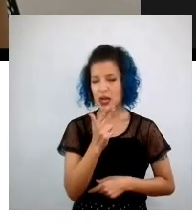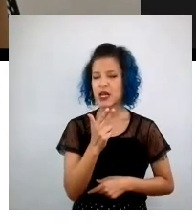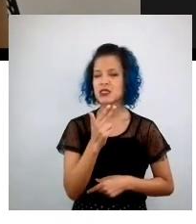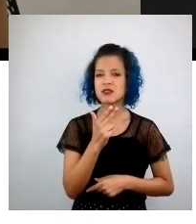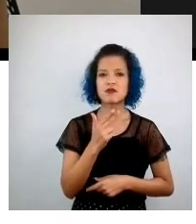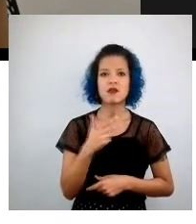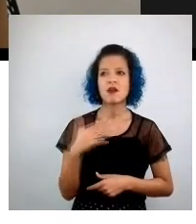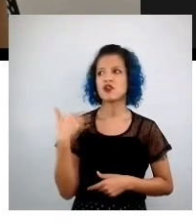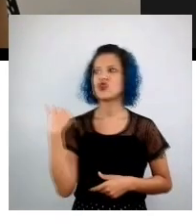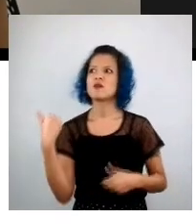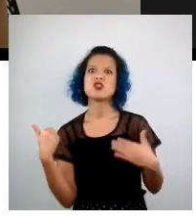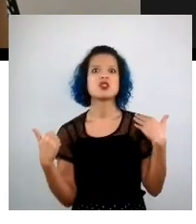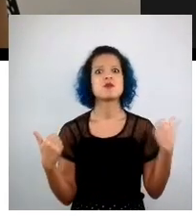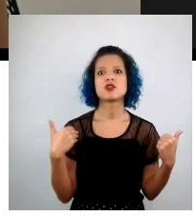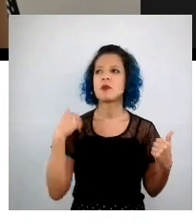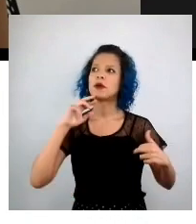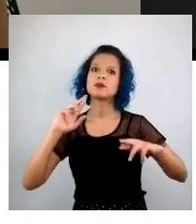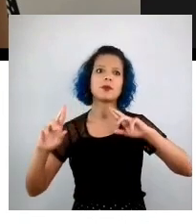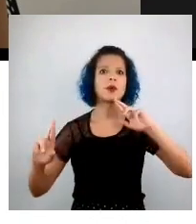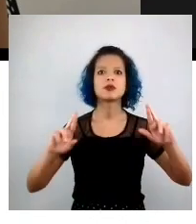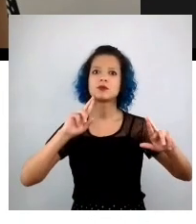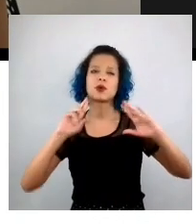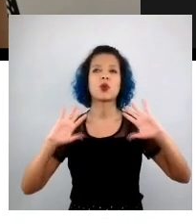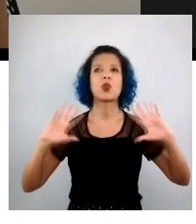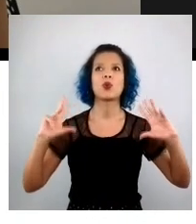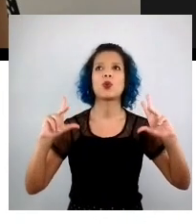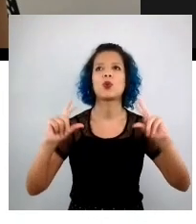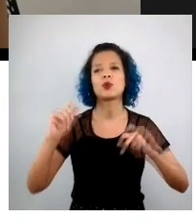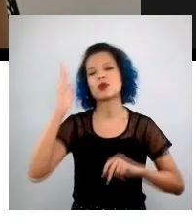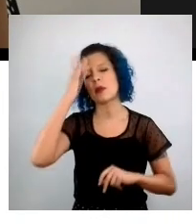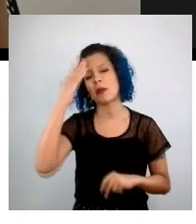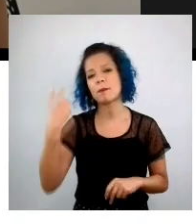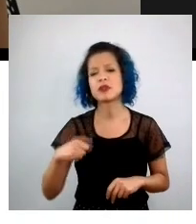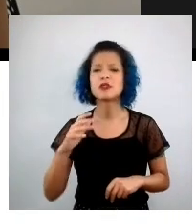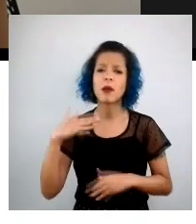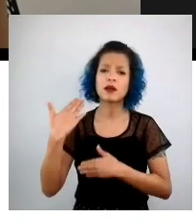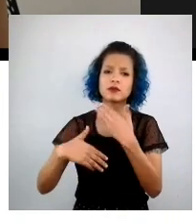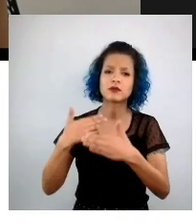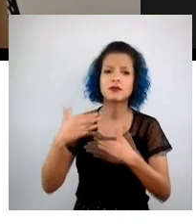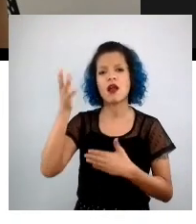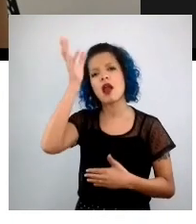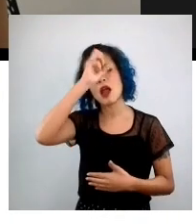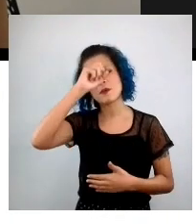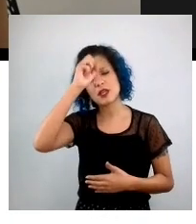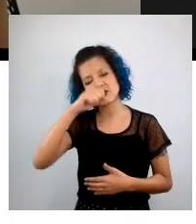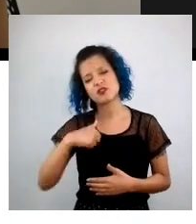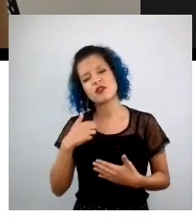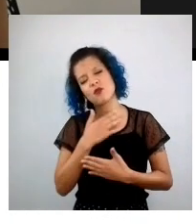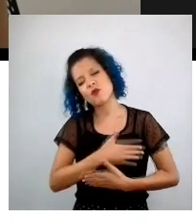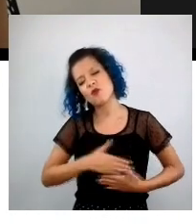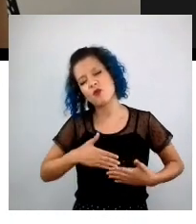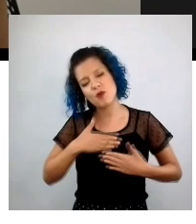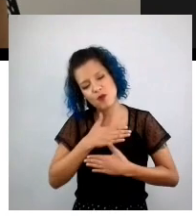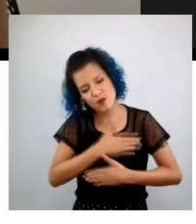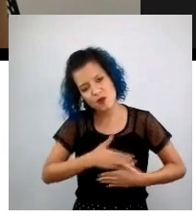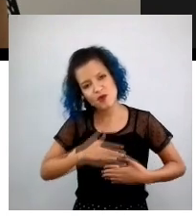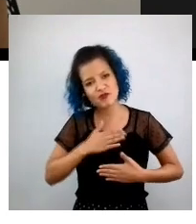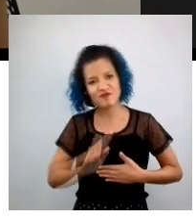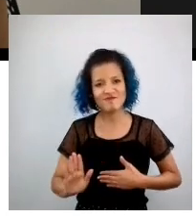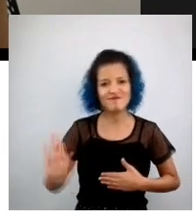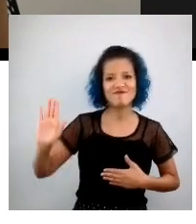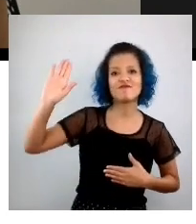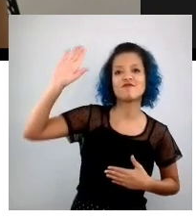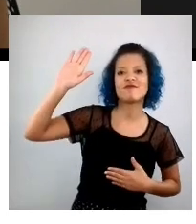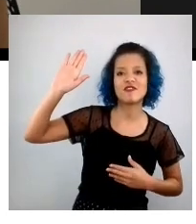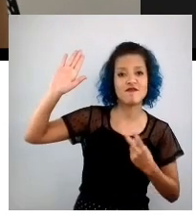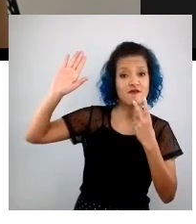também estamos em processo de aprendizado e que durante o processo sempre gosto de poder levantar a mão e falar, calma aí, vamos,